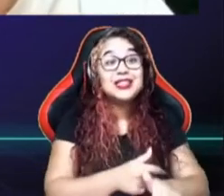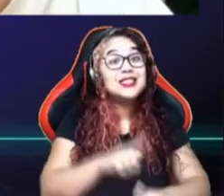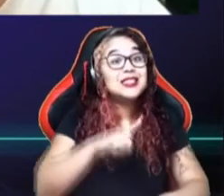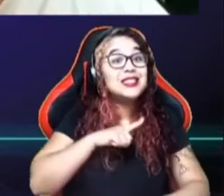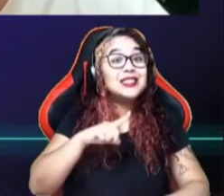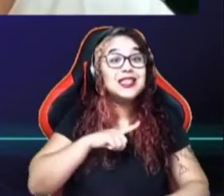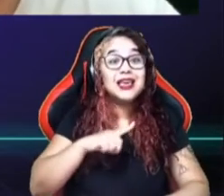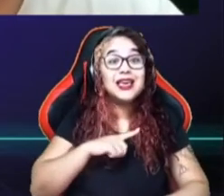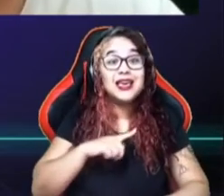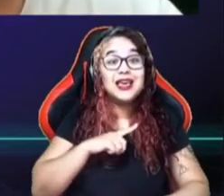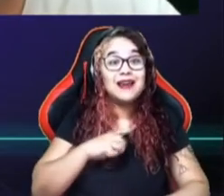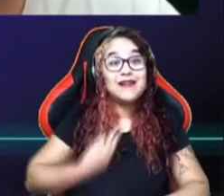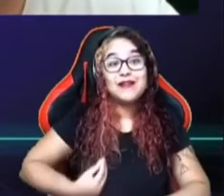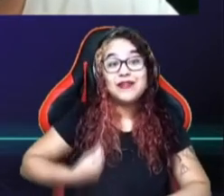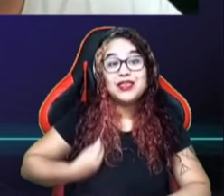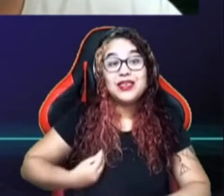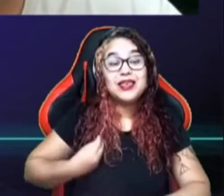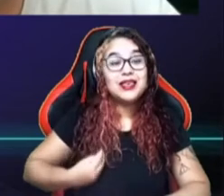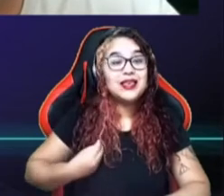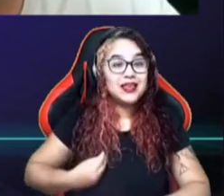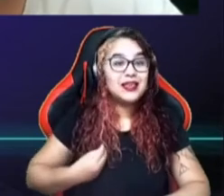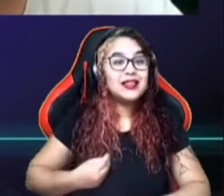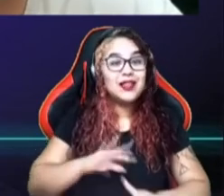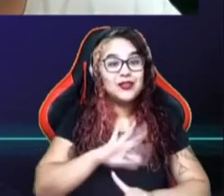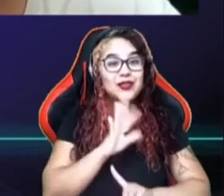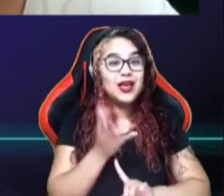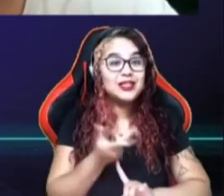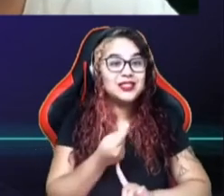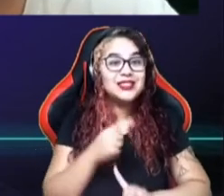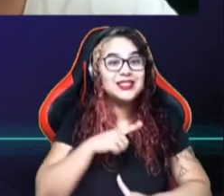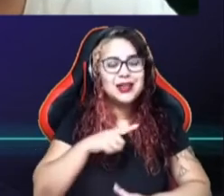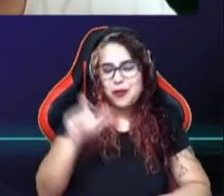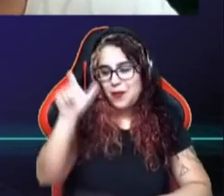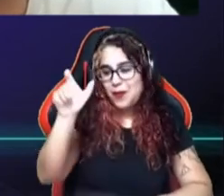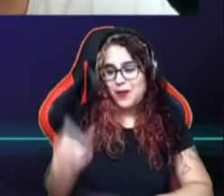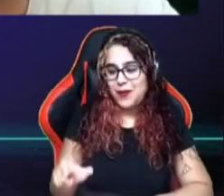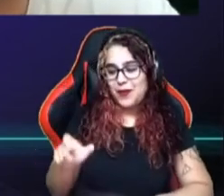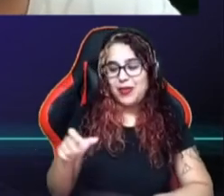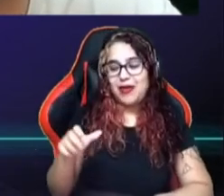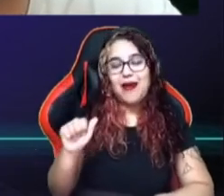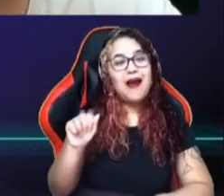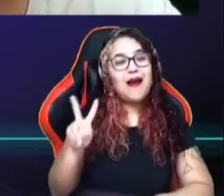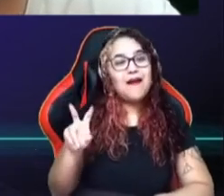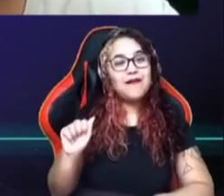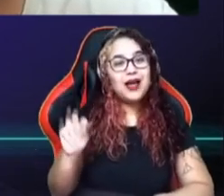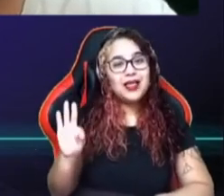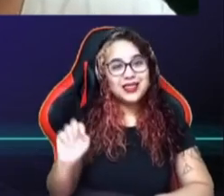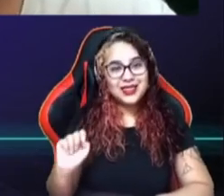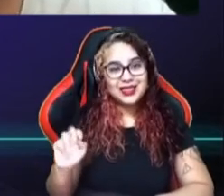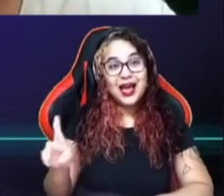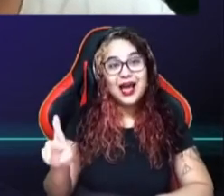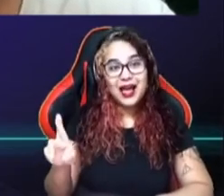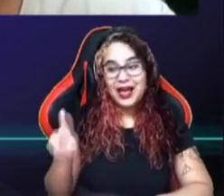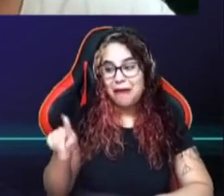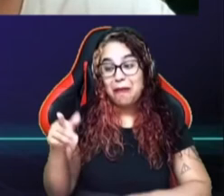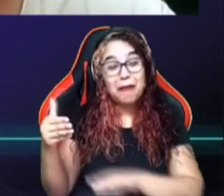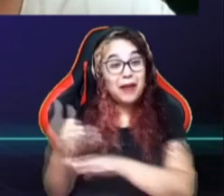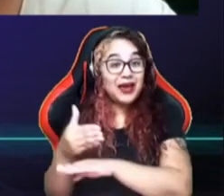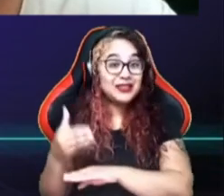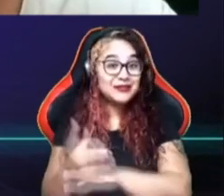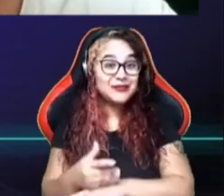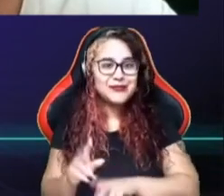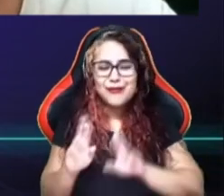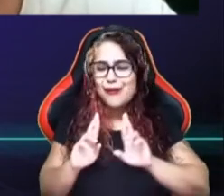os personagens deles ali, de ter eles interagindo, ficou um negócio totalmente, totalmente diferente, né? E a mesma coisa para as